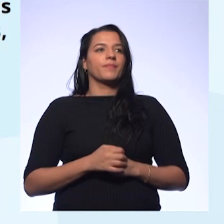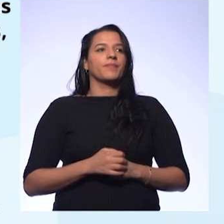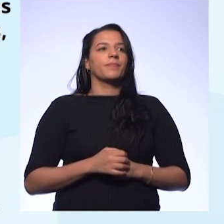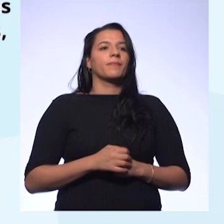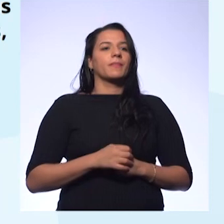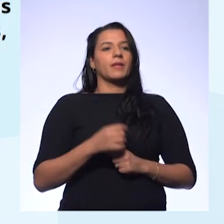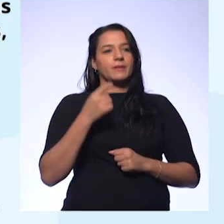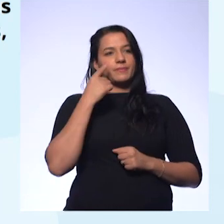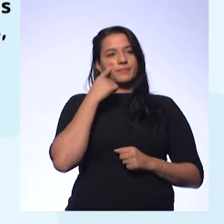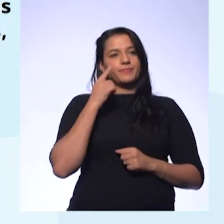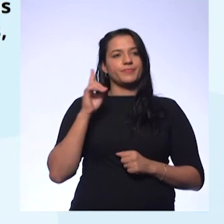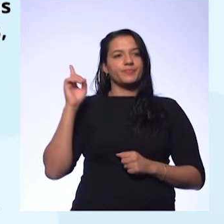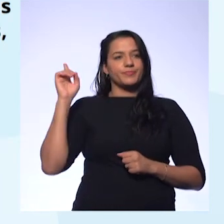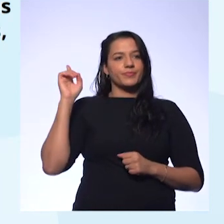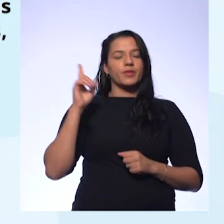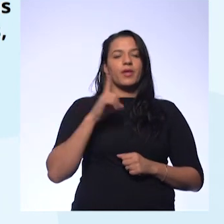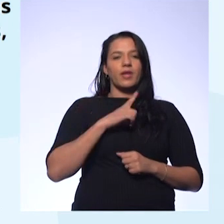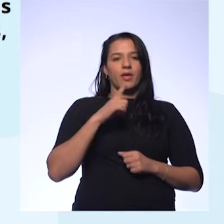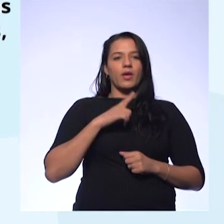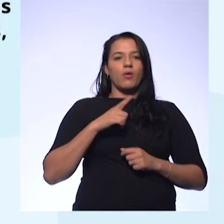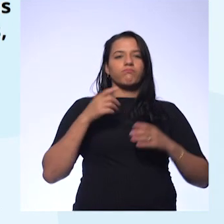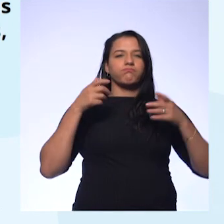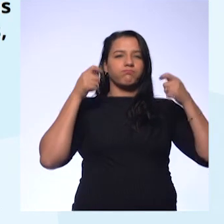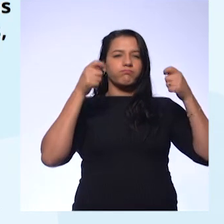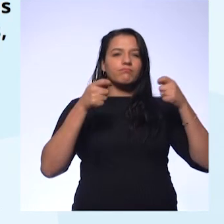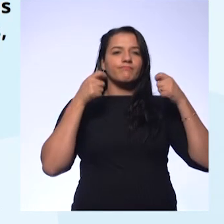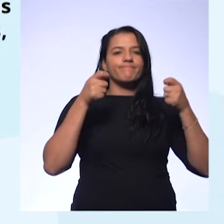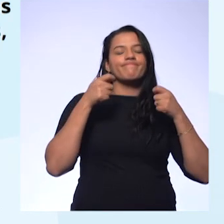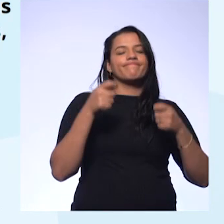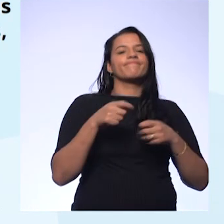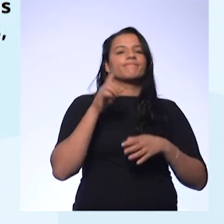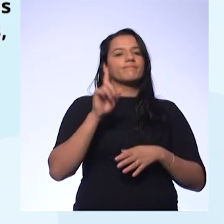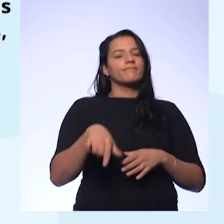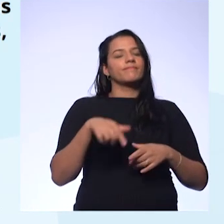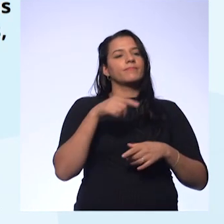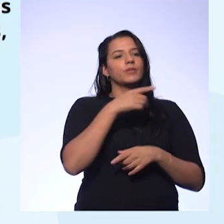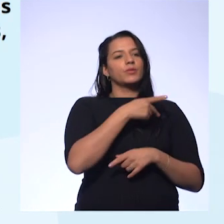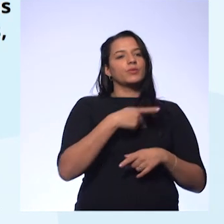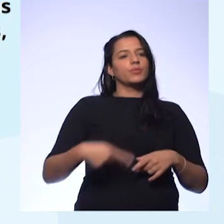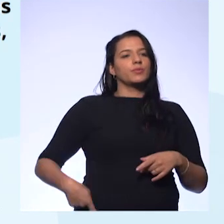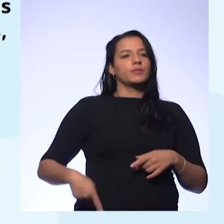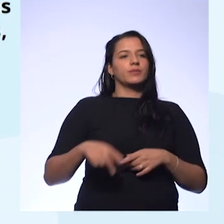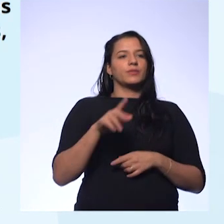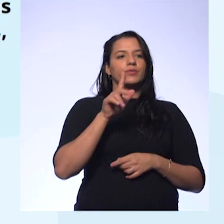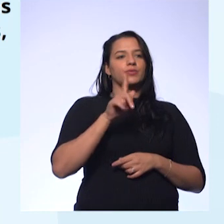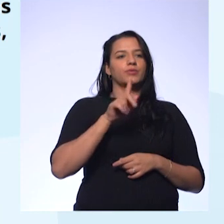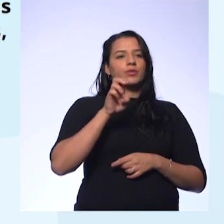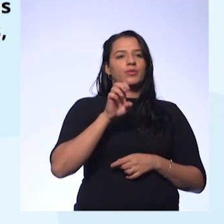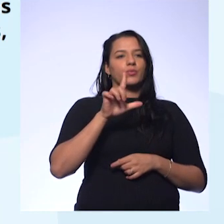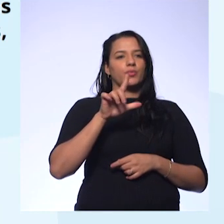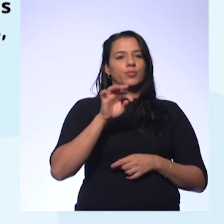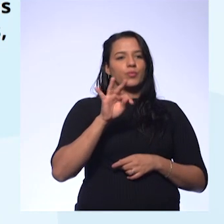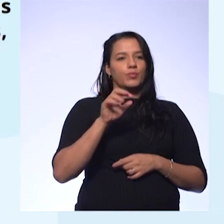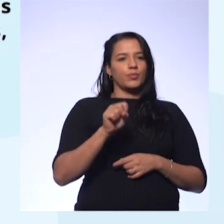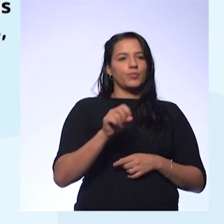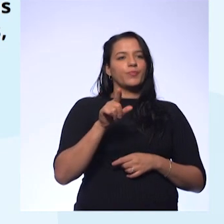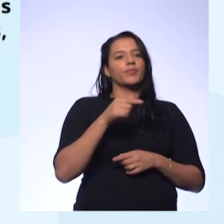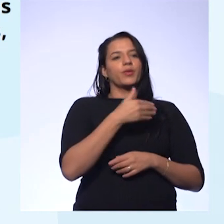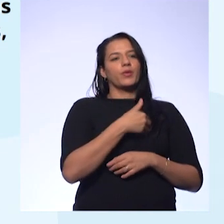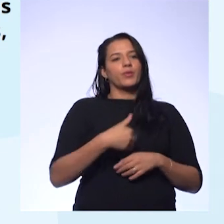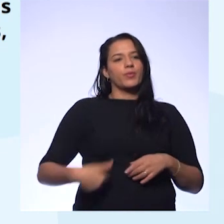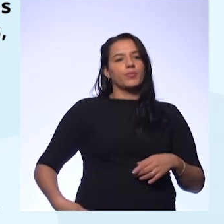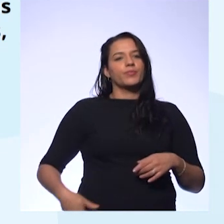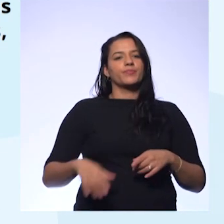o cartaz da campanha do Getúlio Vargas. Tem os dizeres embaixo que eu reproduzi aí para facilitar a leitura, tá? O governo que